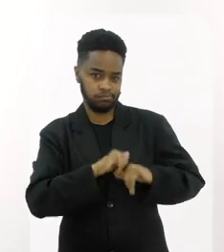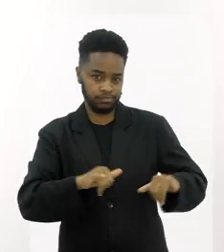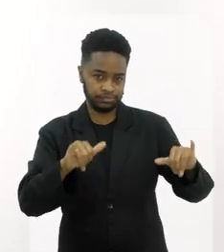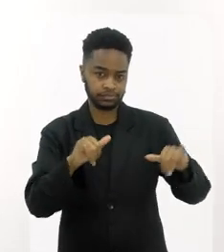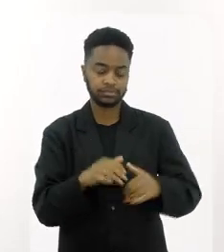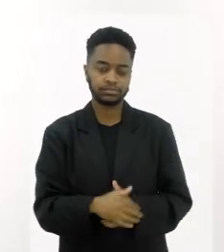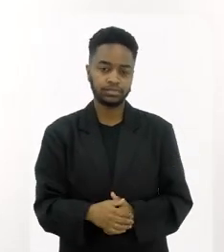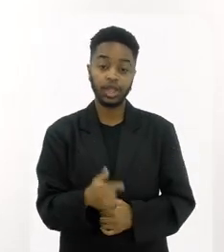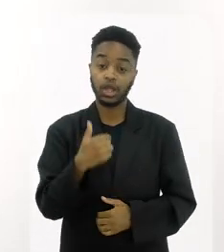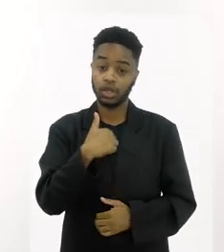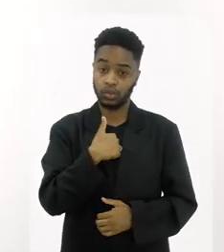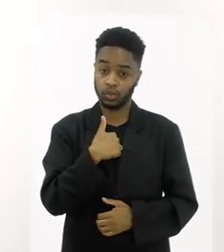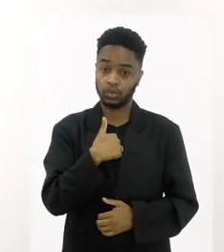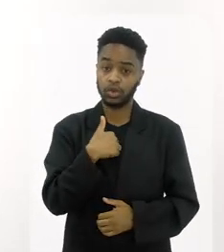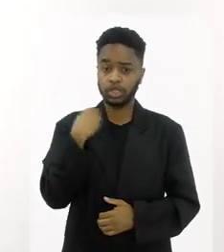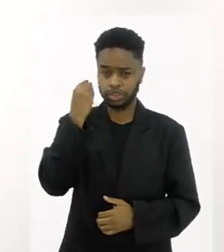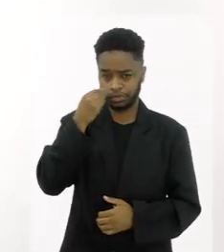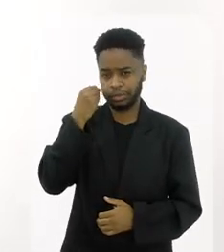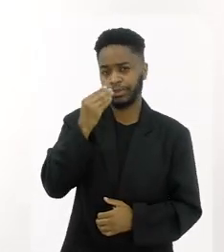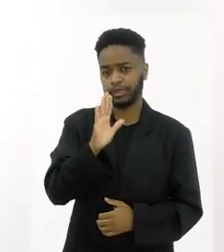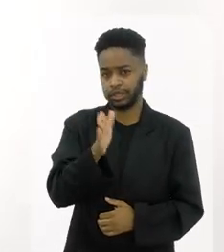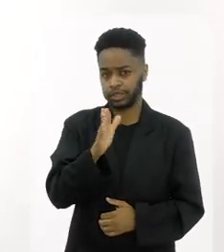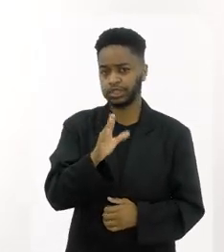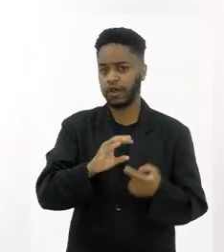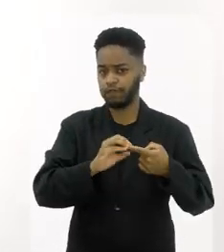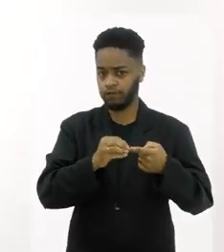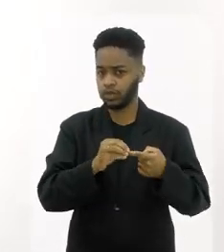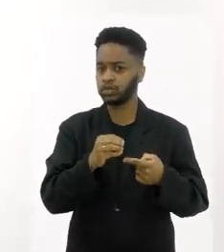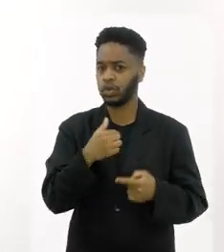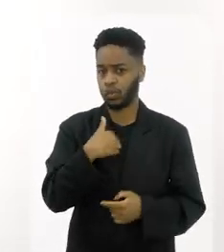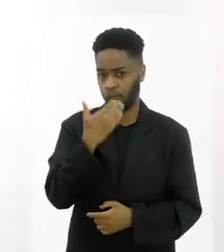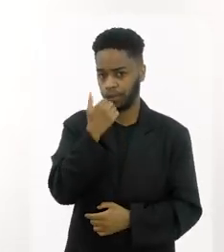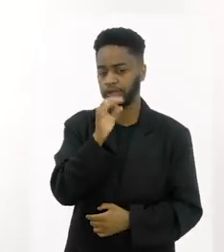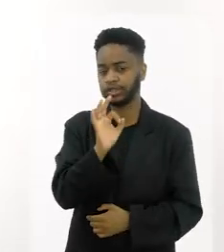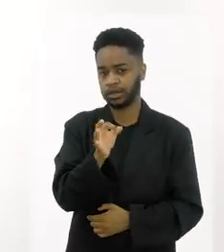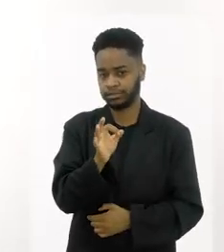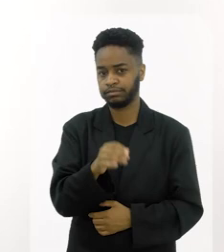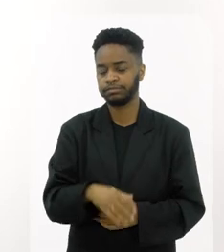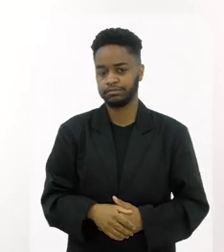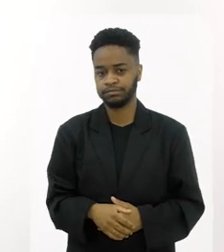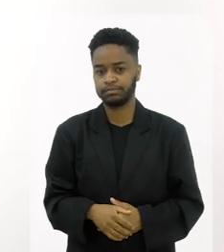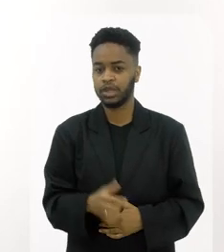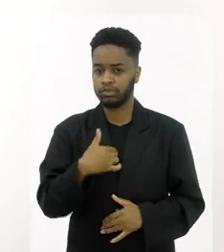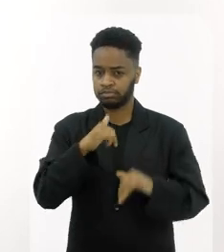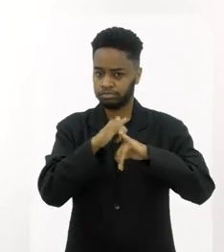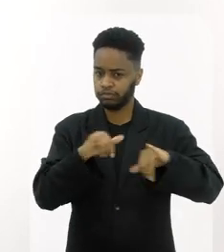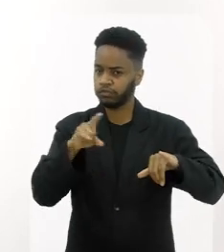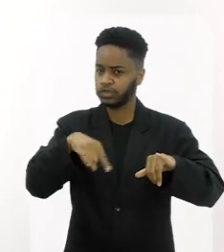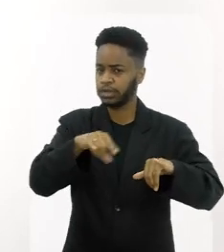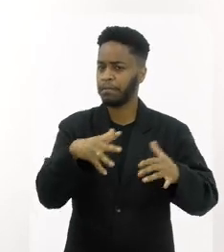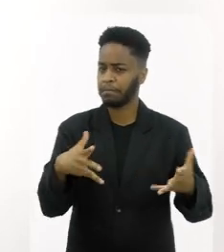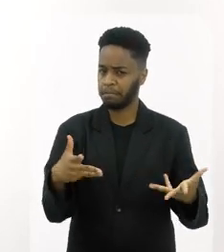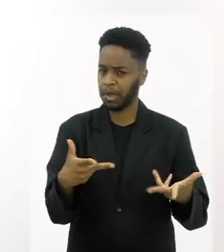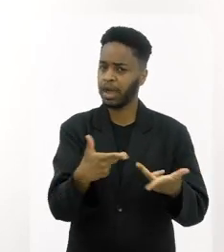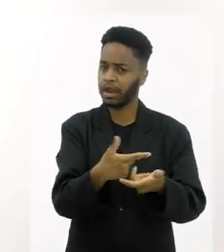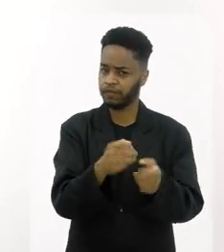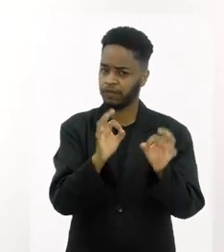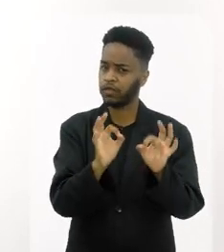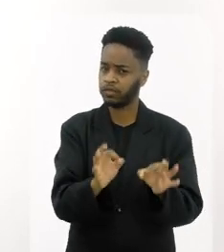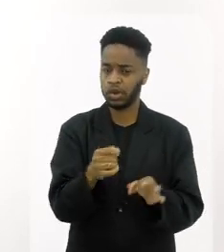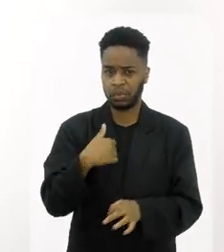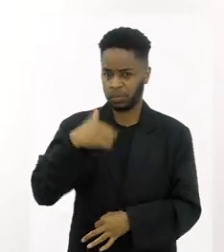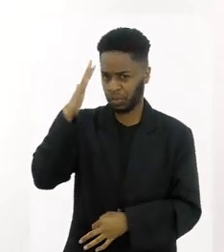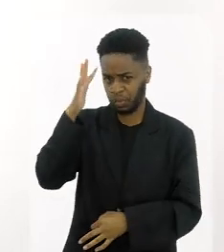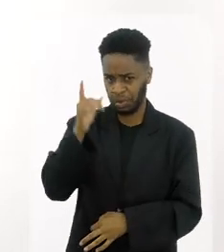aspas. Eu já experimentei a feijoada e vou dizer para vocês, maravilhoso.